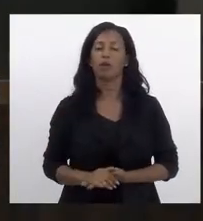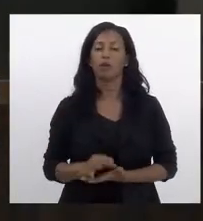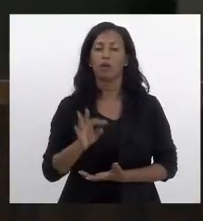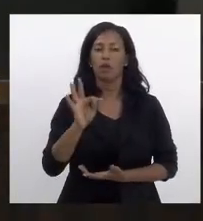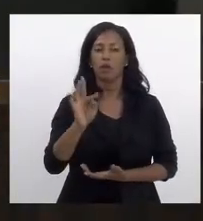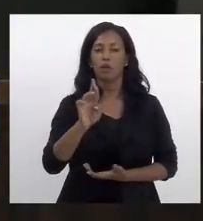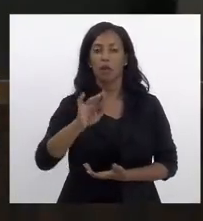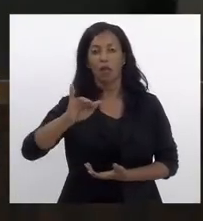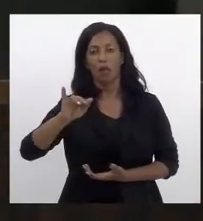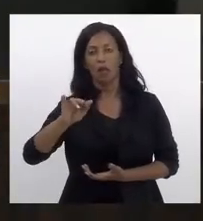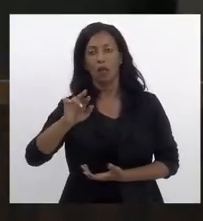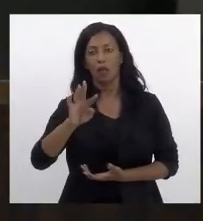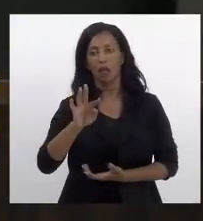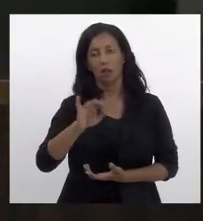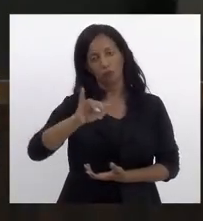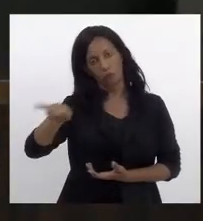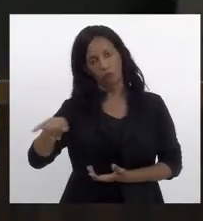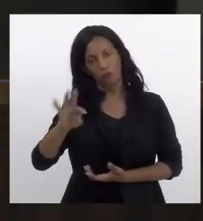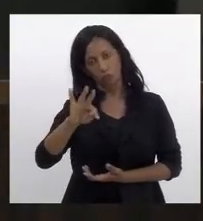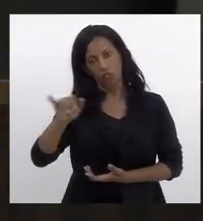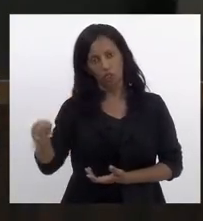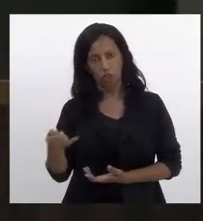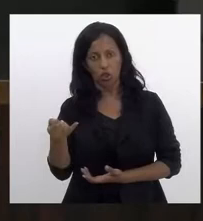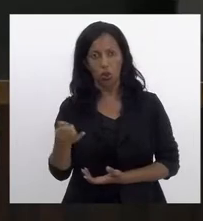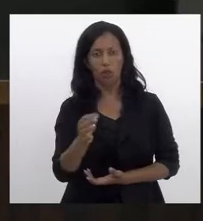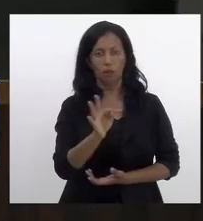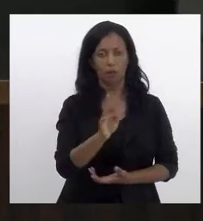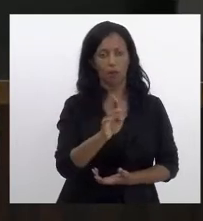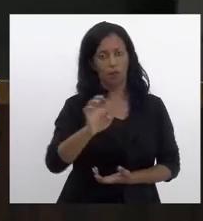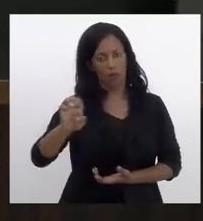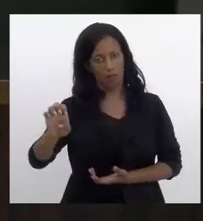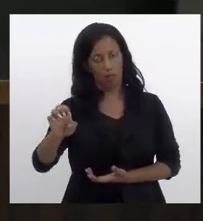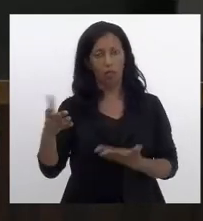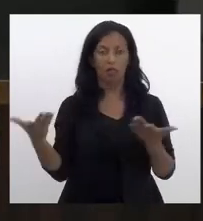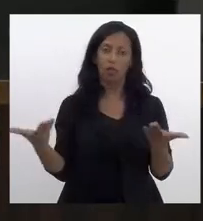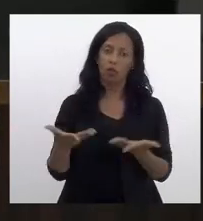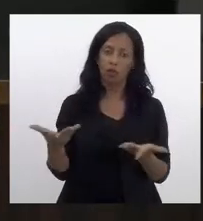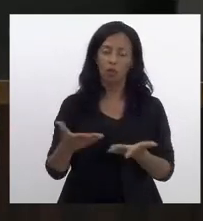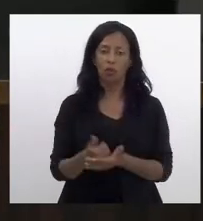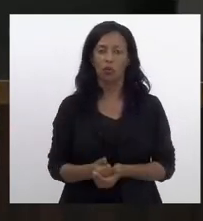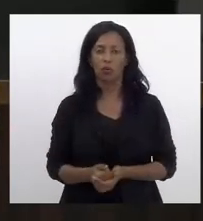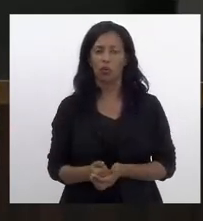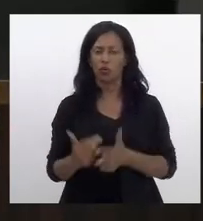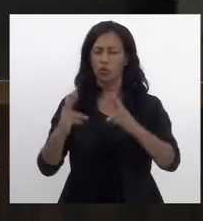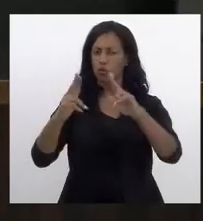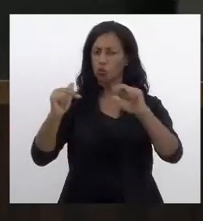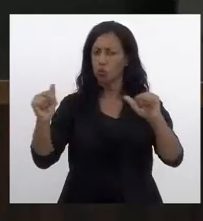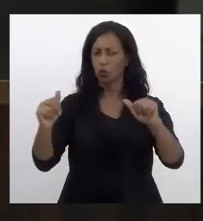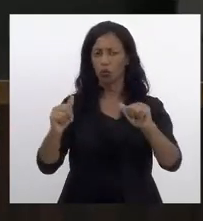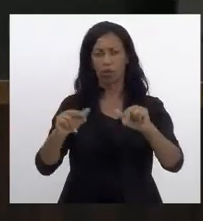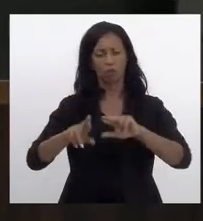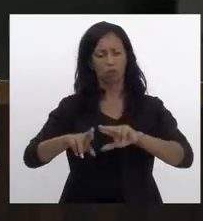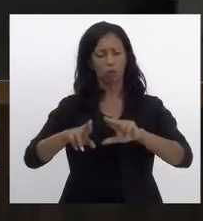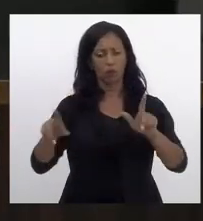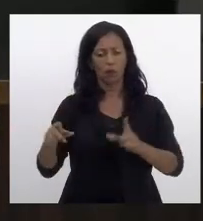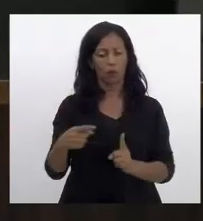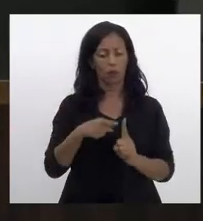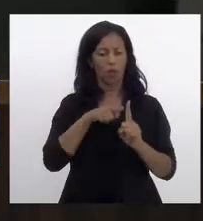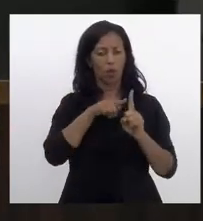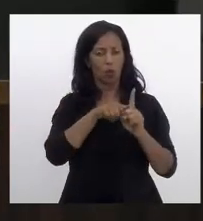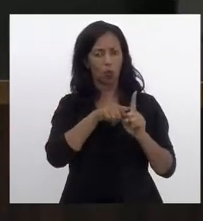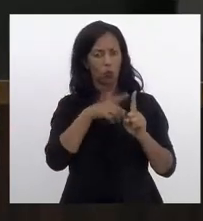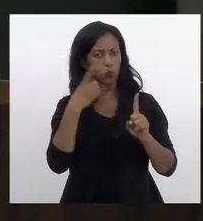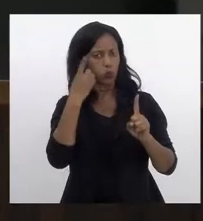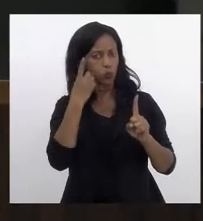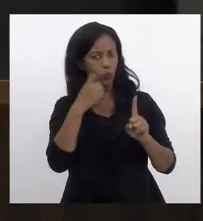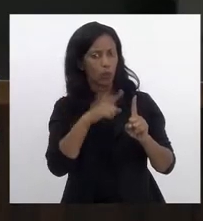TRE, na verdade no TJ, mas na solenidade do TRE, hoje não será nunca diferente, porque um parlamentar pode,